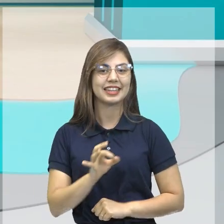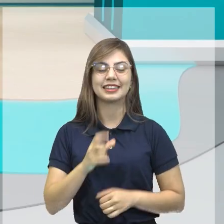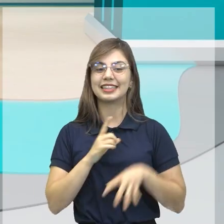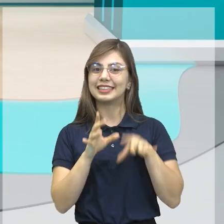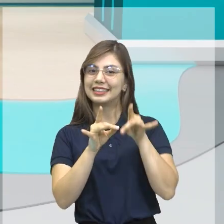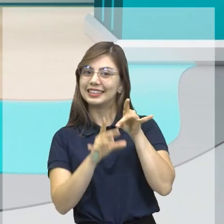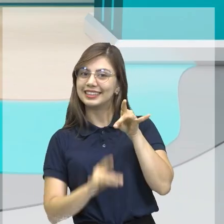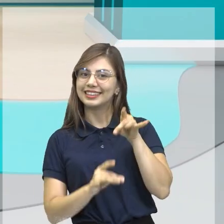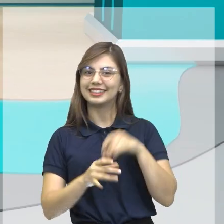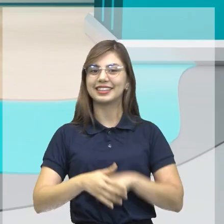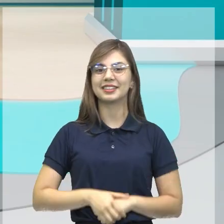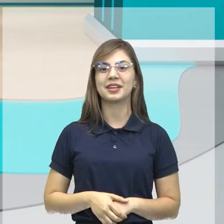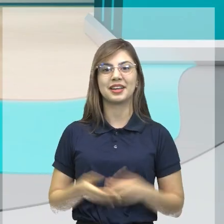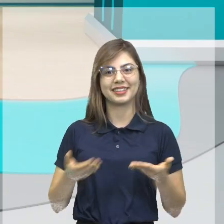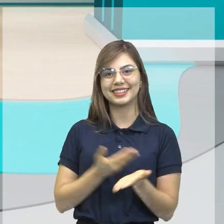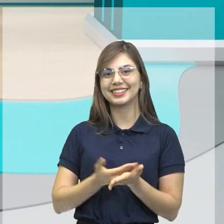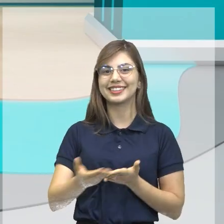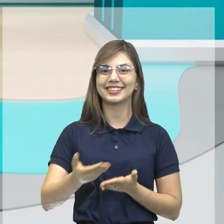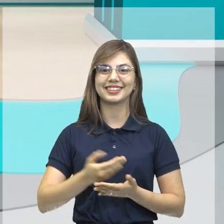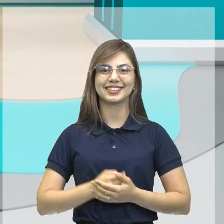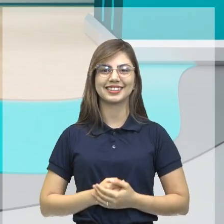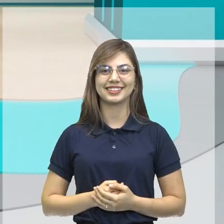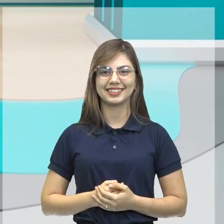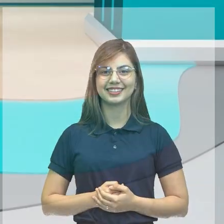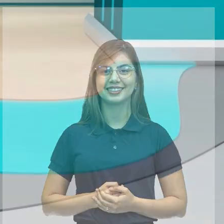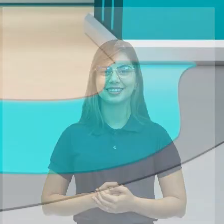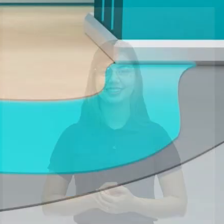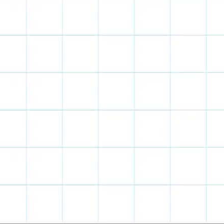detalhes interessantes. Então, vamos lá, let's go!